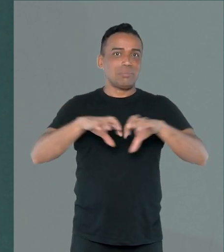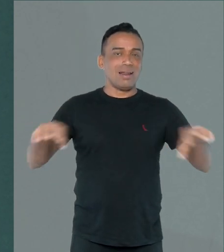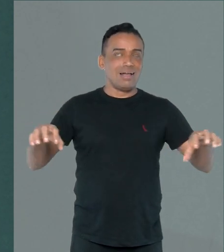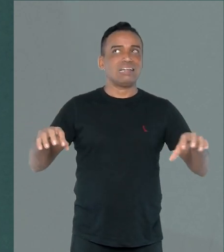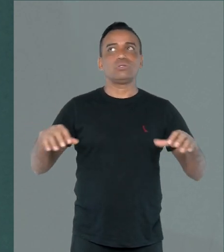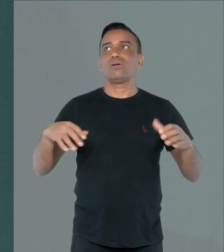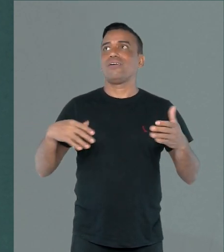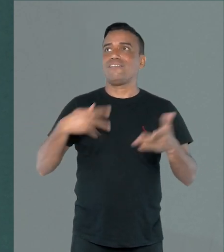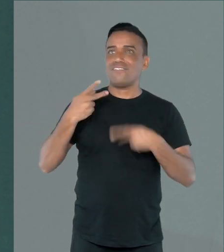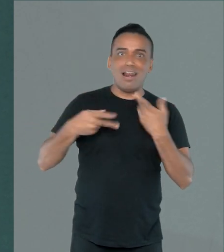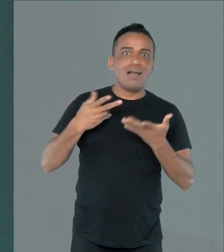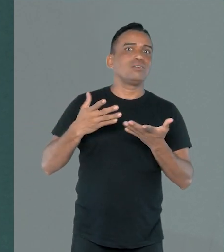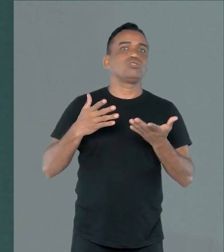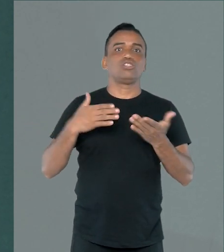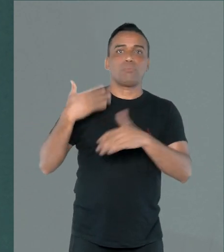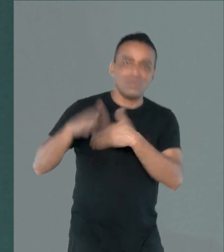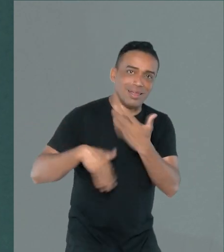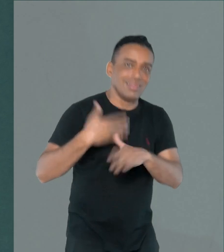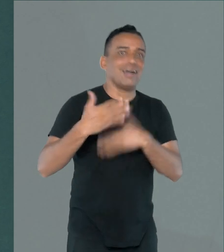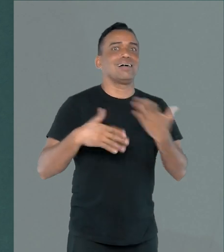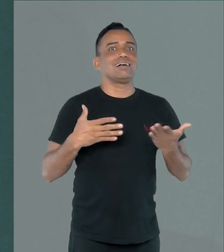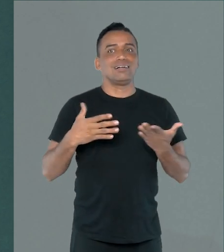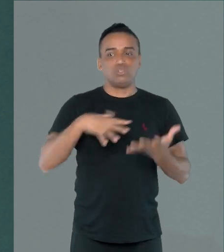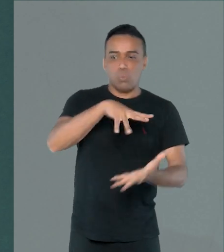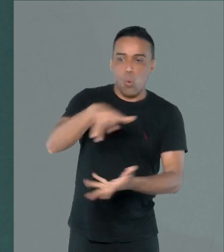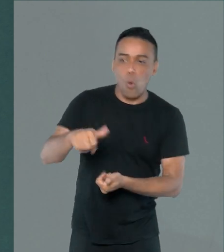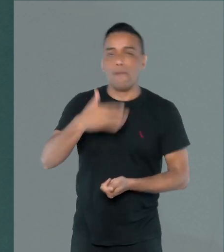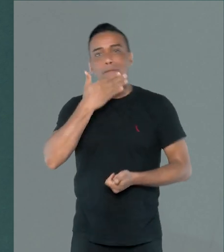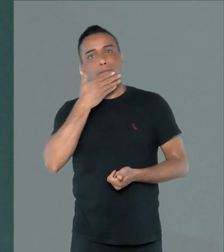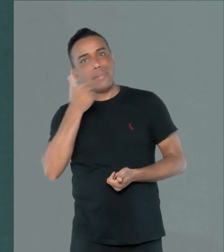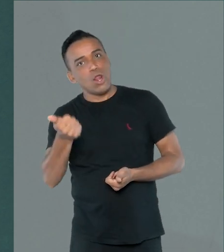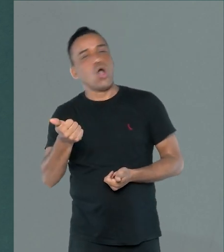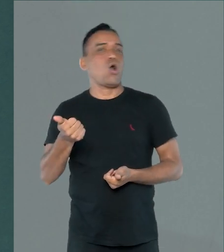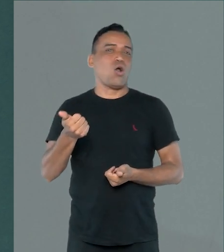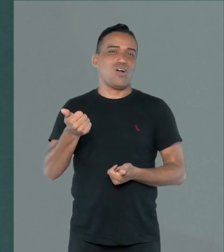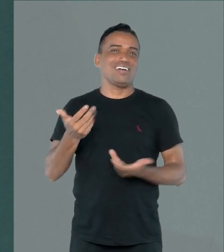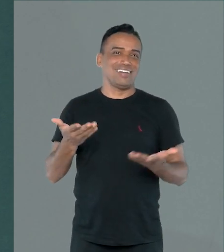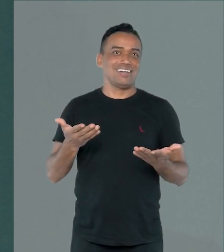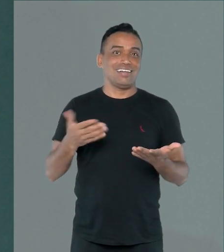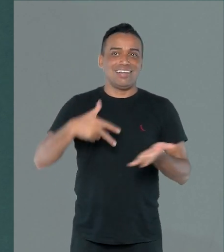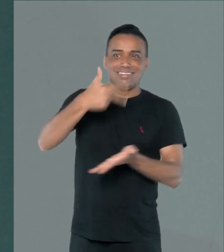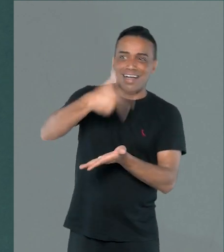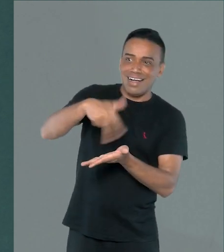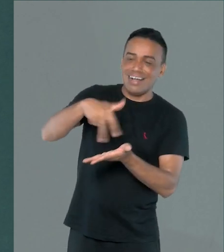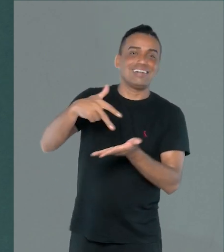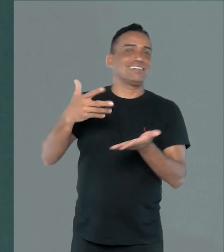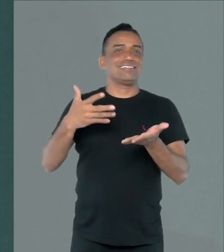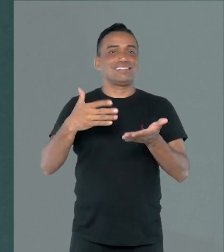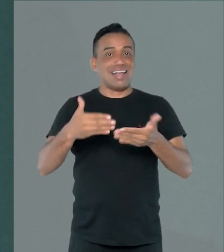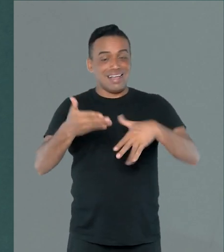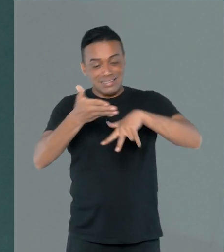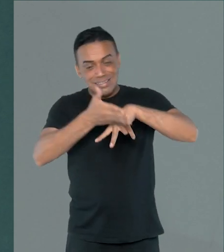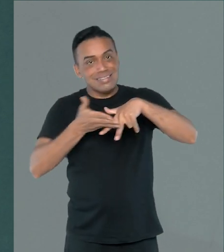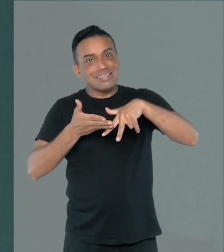aspirando a um mundo melhor, os anos loucos, né? Dança, saias mais curtas, bailes,